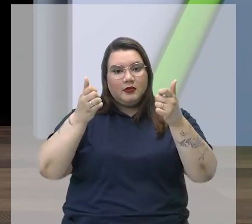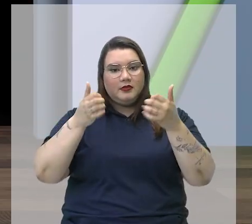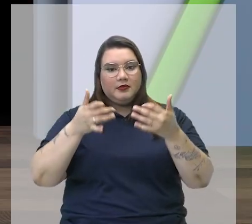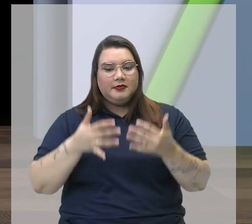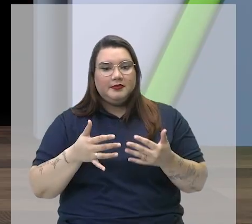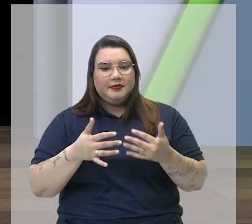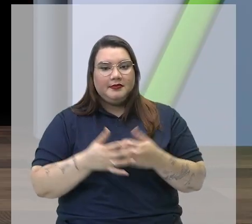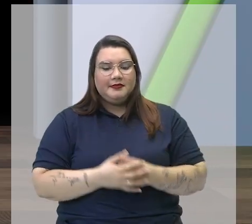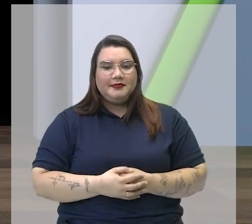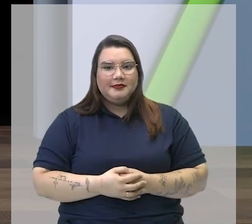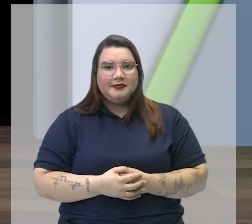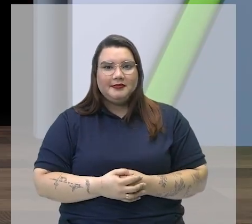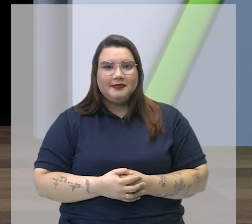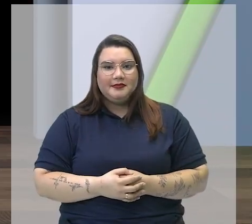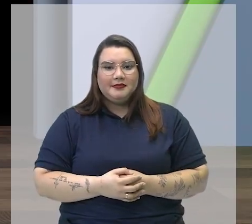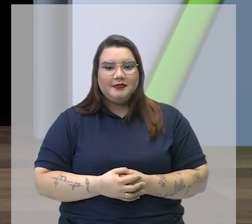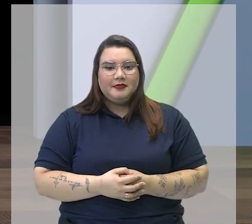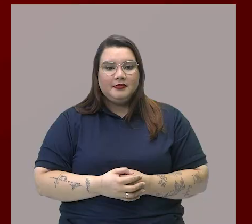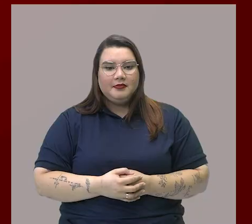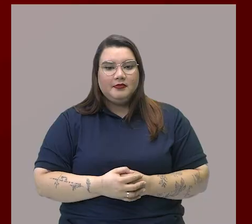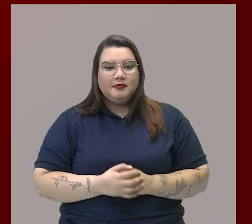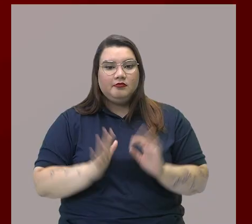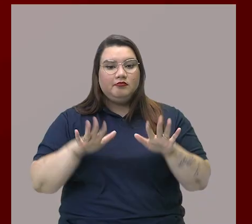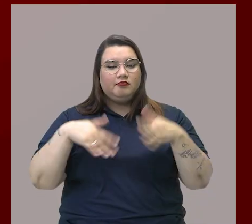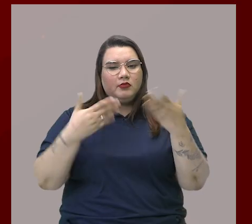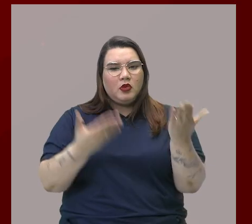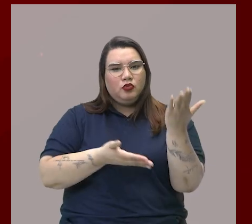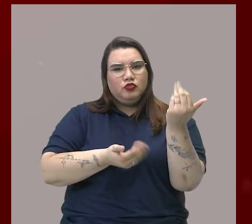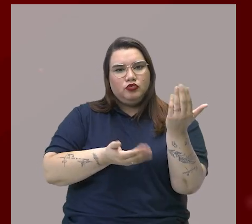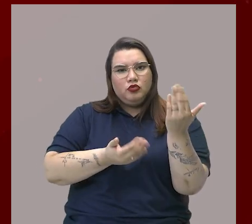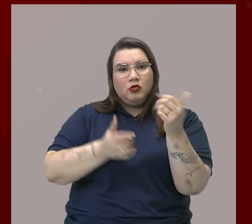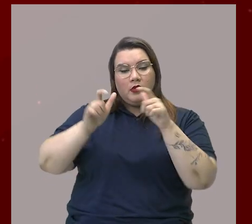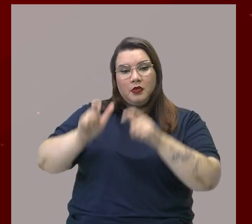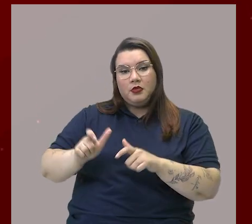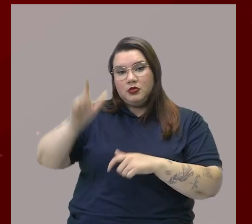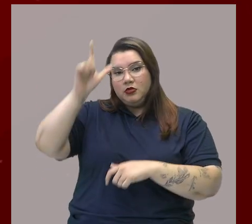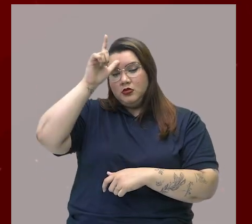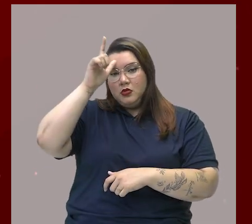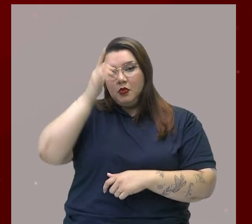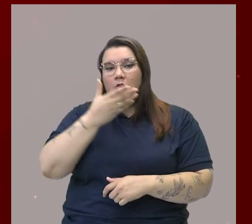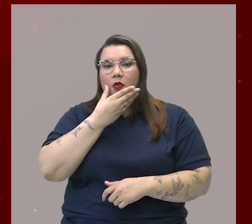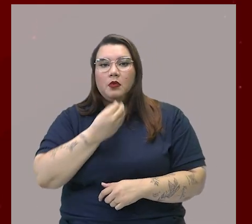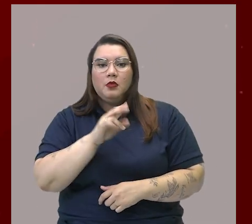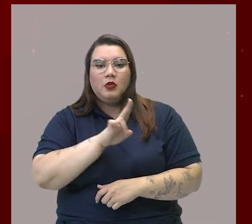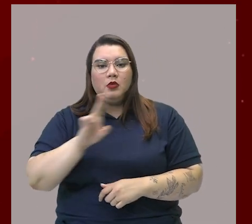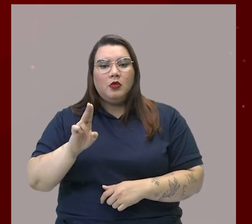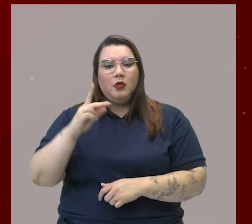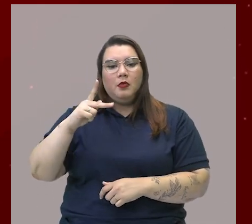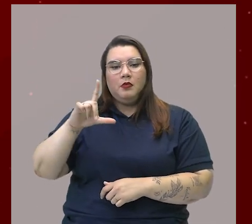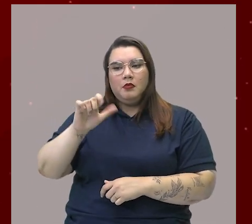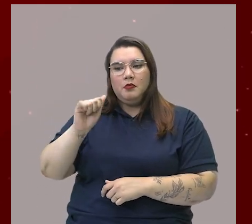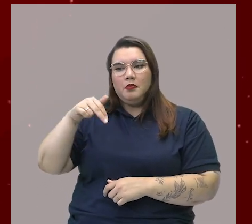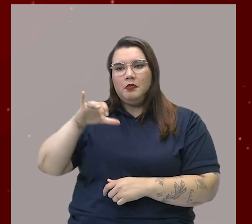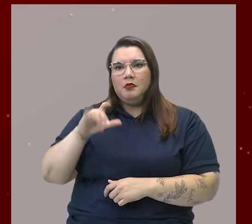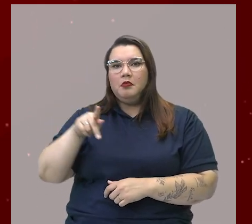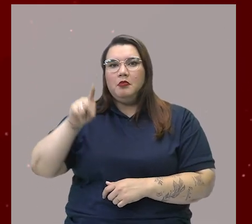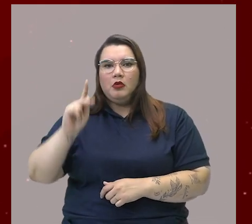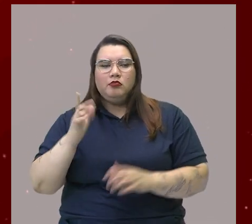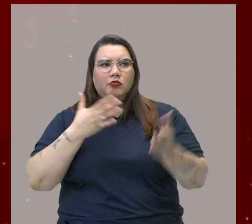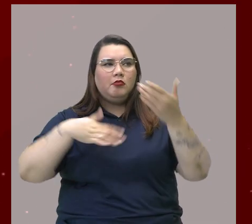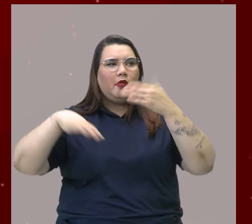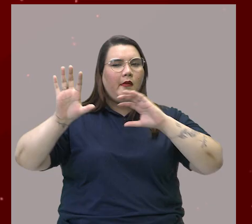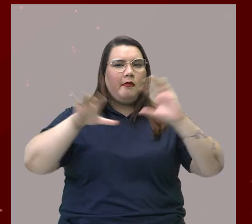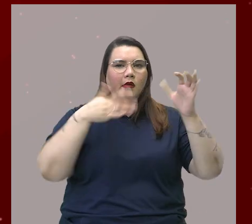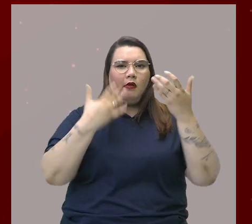entender um pouco dessa história. Vamos lá. Quando jovem na Alemanha, Max Planck foi um músico talentoso.